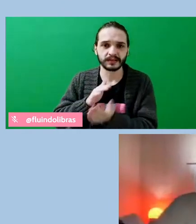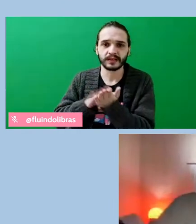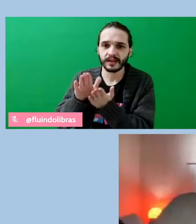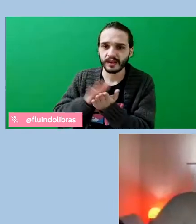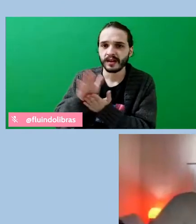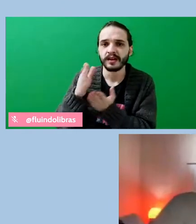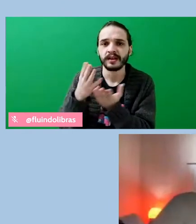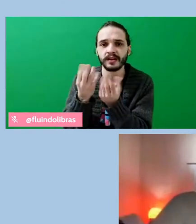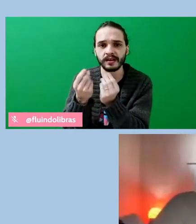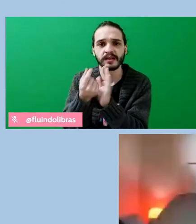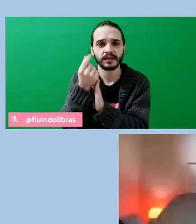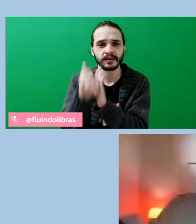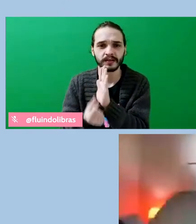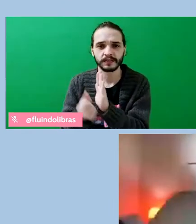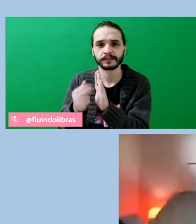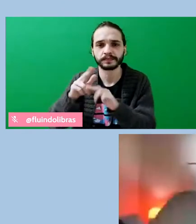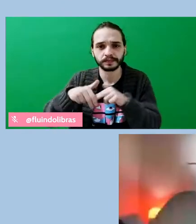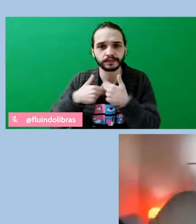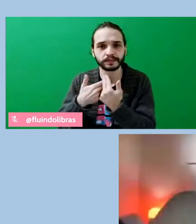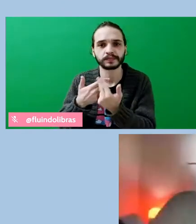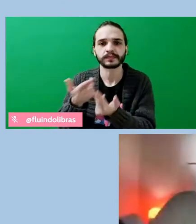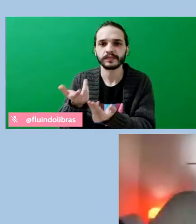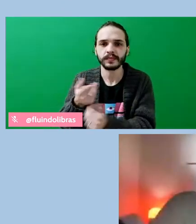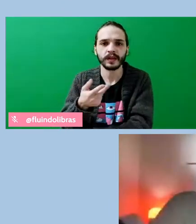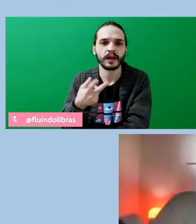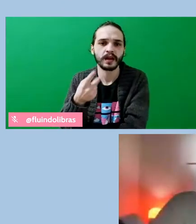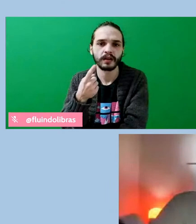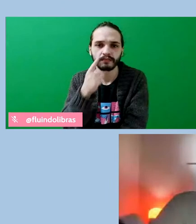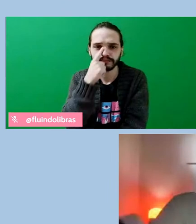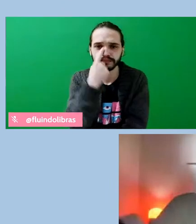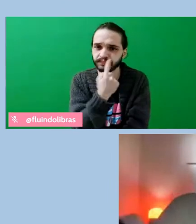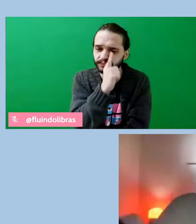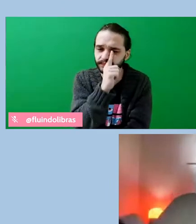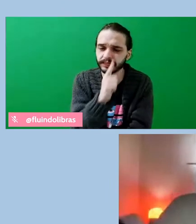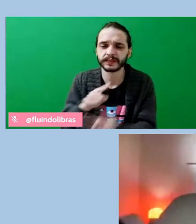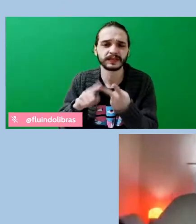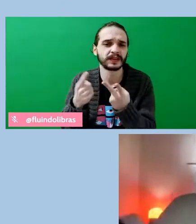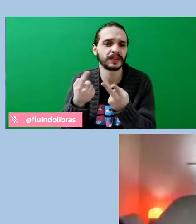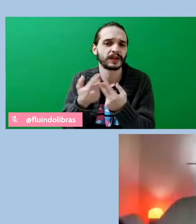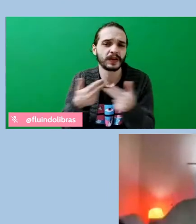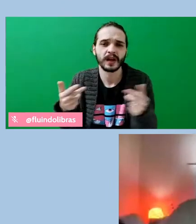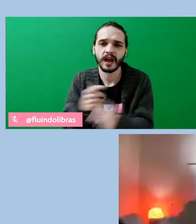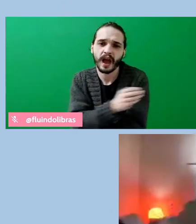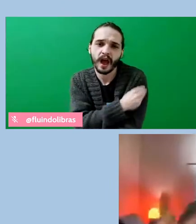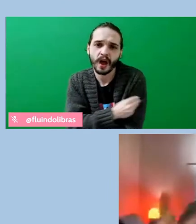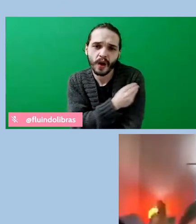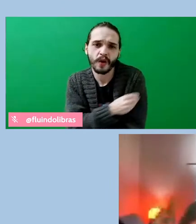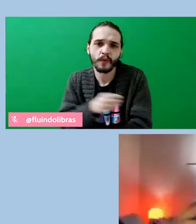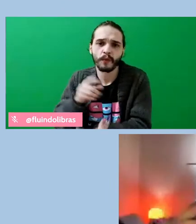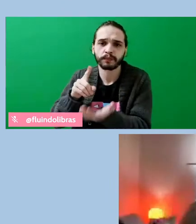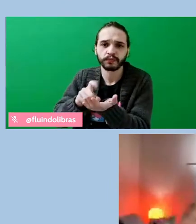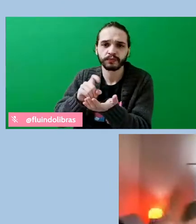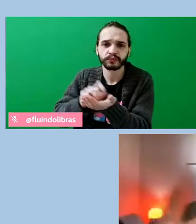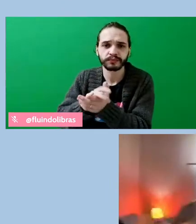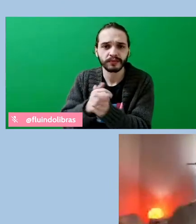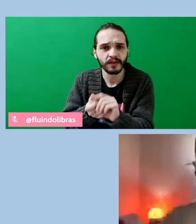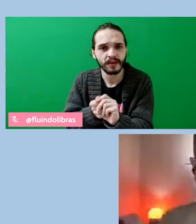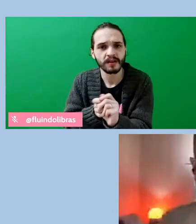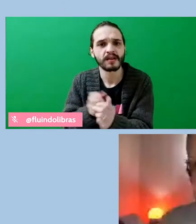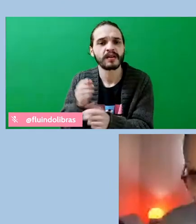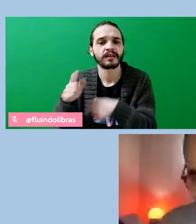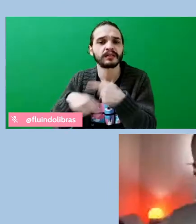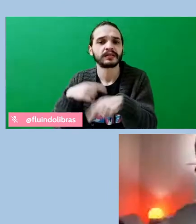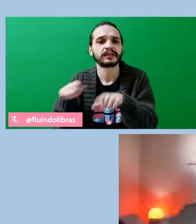do nosso orçamento que foi em testes, enfim, álcool gel, toda a estrutura, né? Mesmo o catering, quando você vai fazer, né?